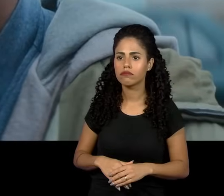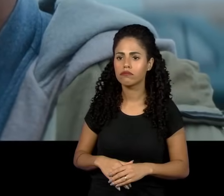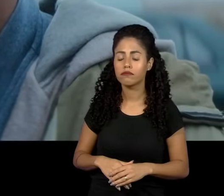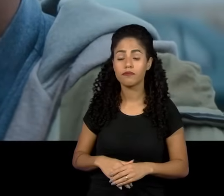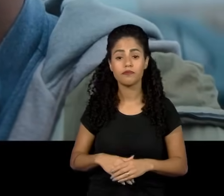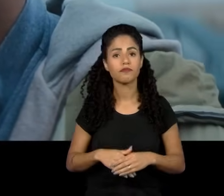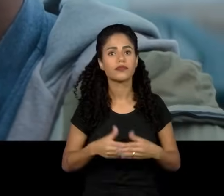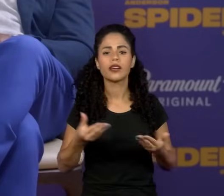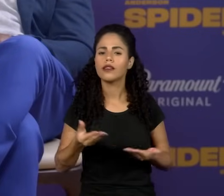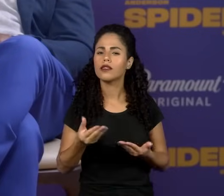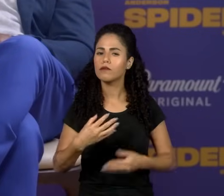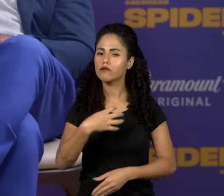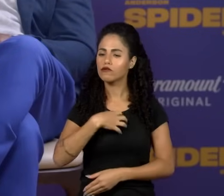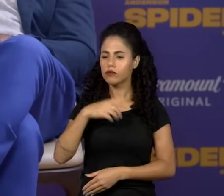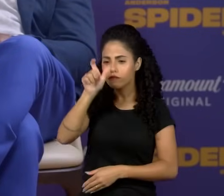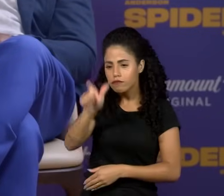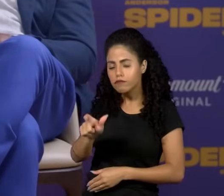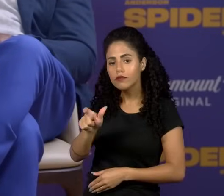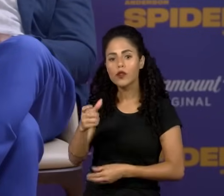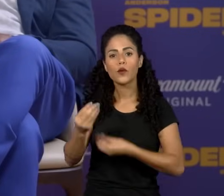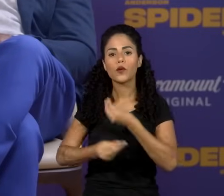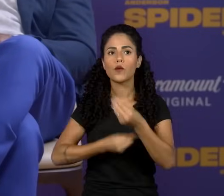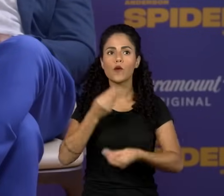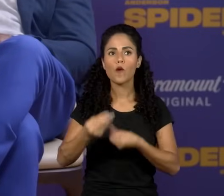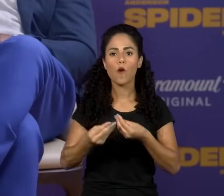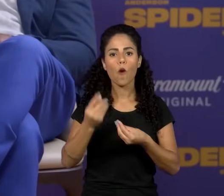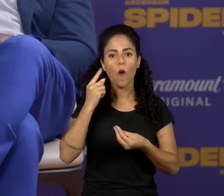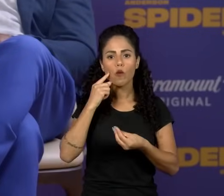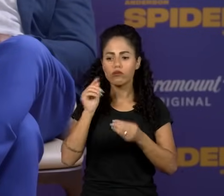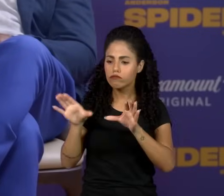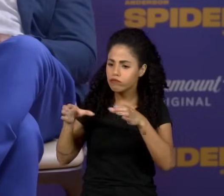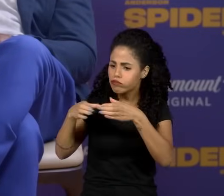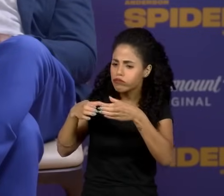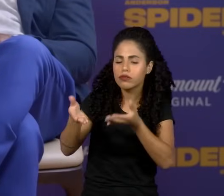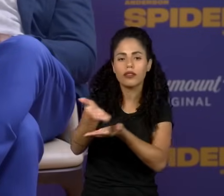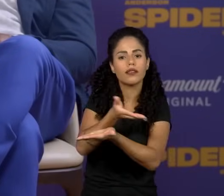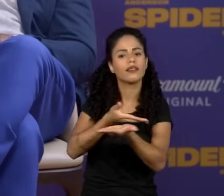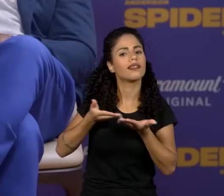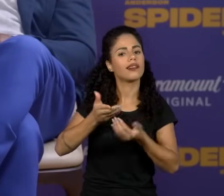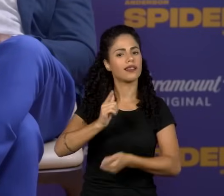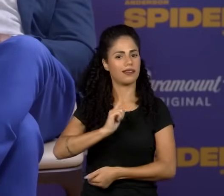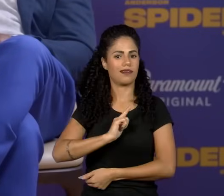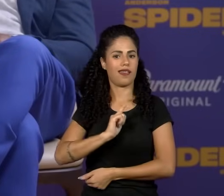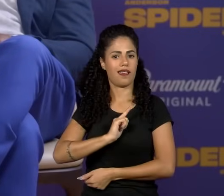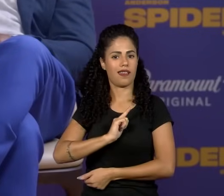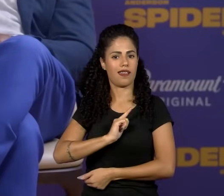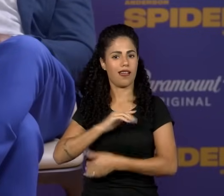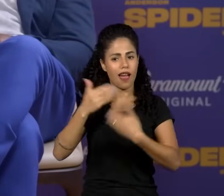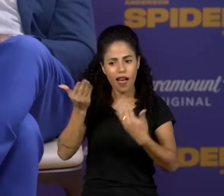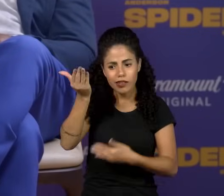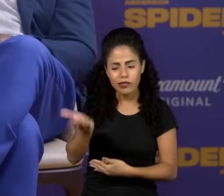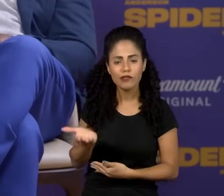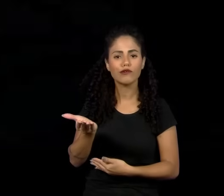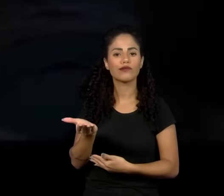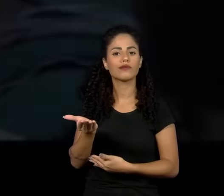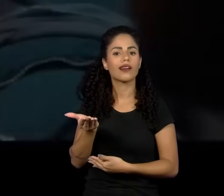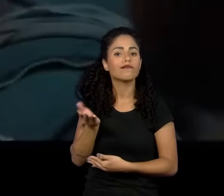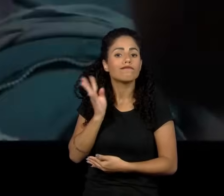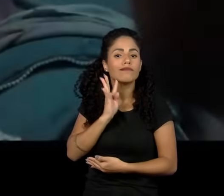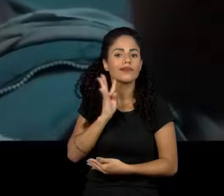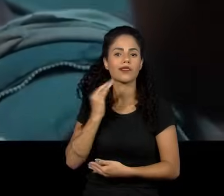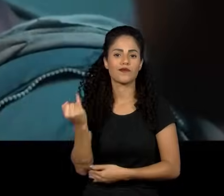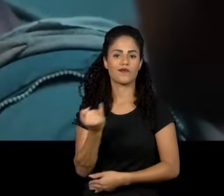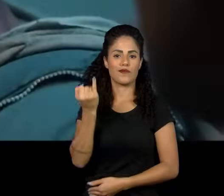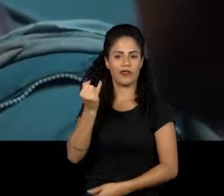de um sujeito, é a ascensão de um coletivo. Entende? É isso que o torna particular e